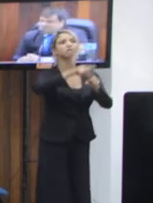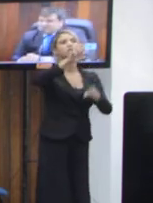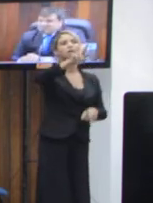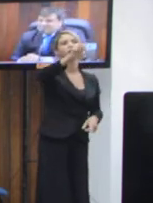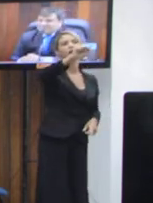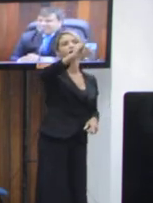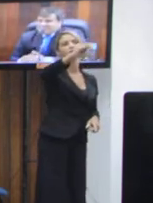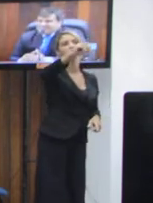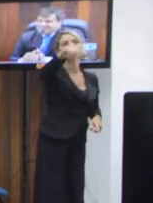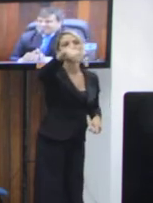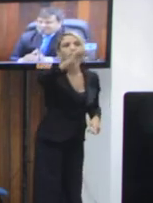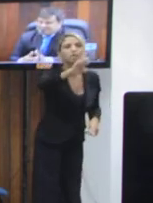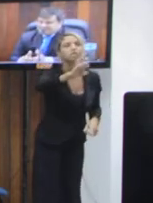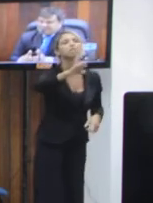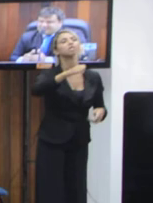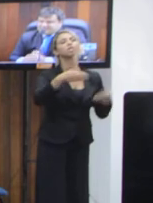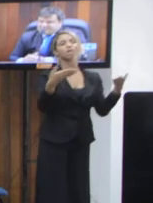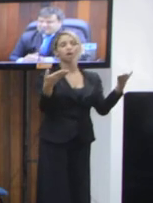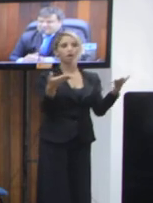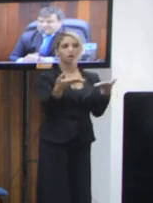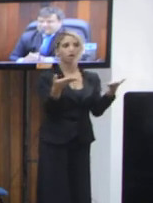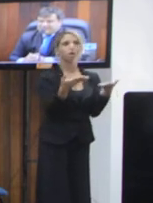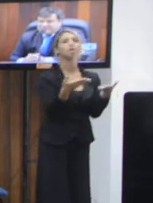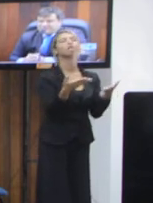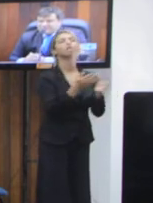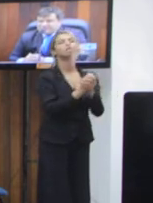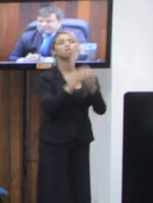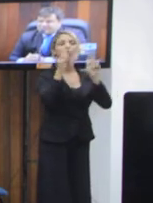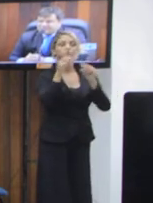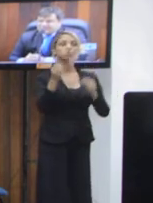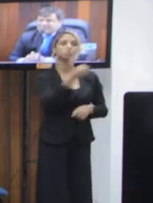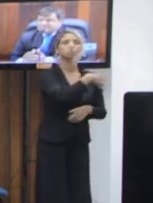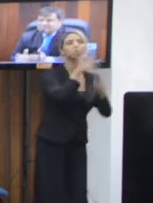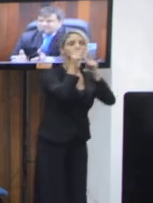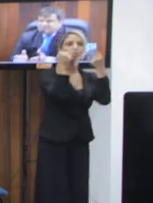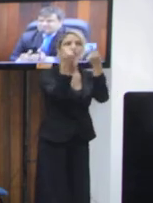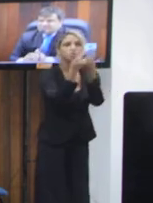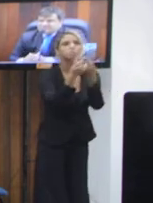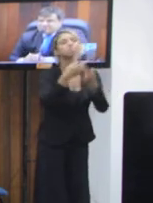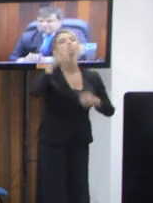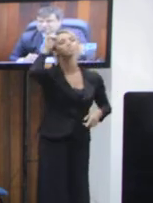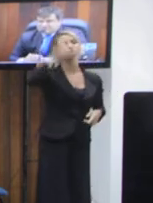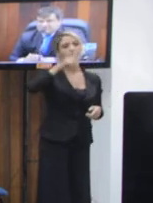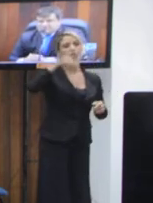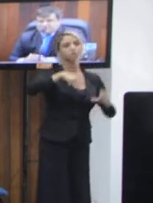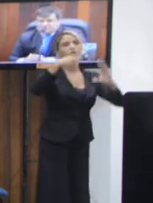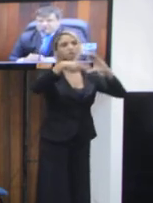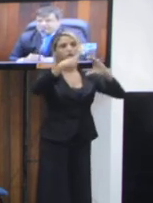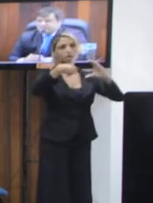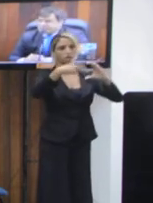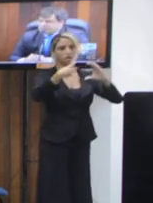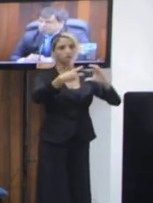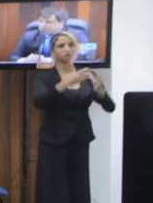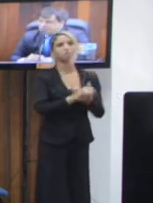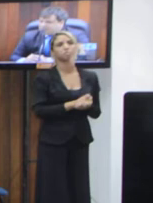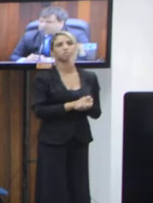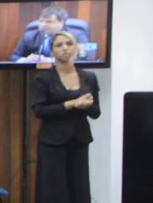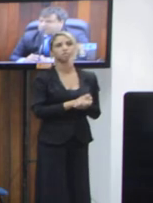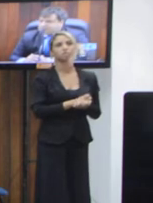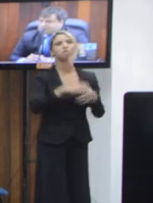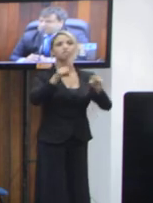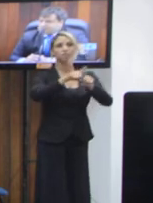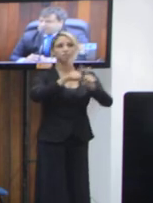nosso amigo Rayone, que vai fazer parte da diretoria aqui dessa casa, e o nosso querido advogado, Dr.